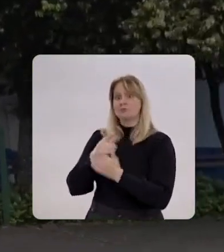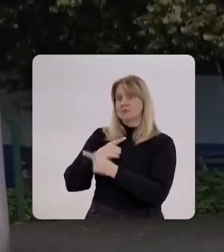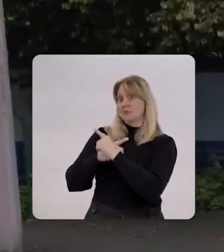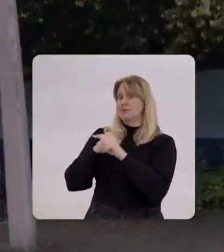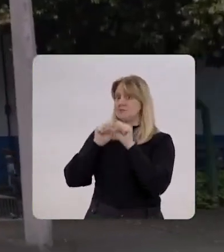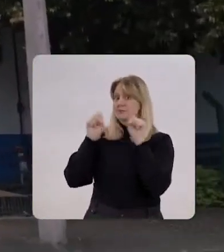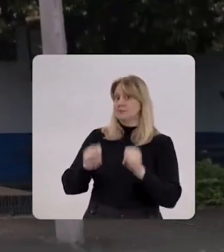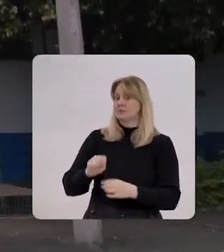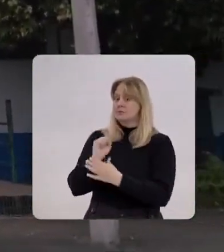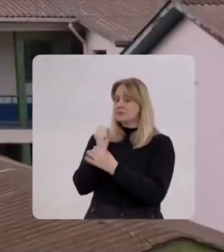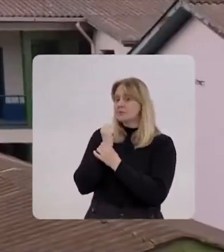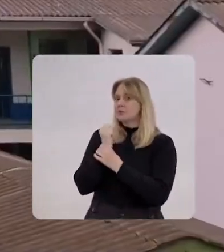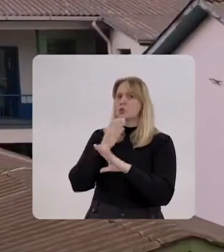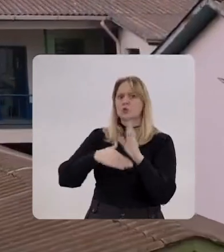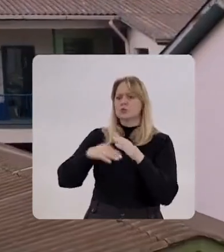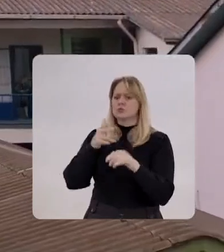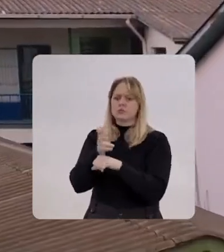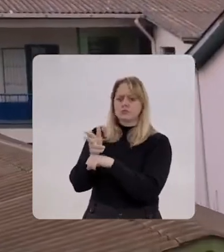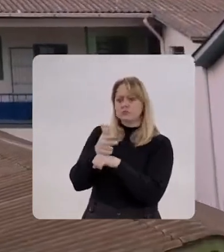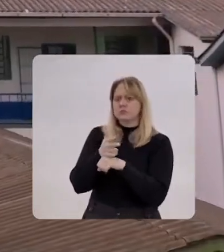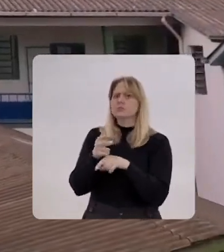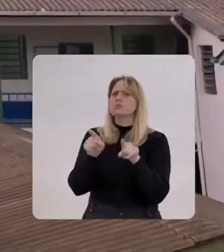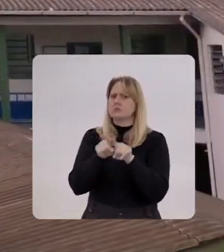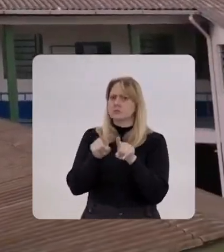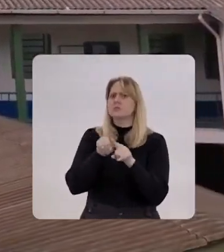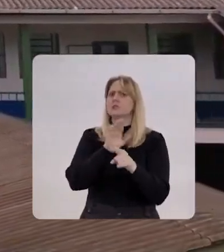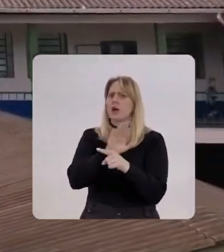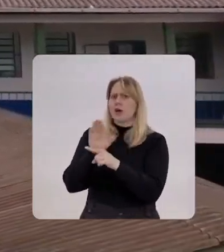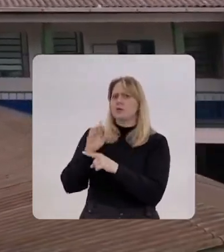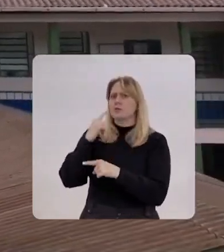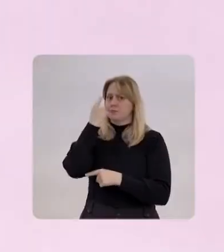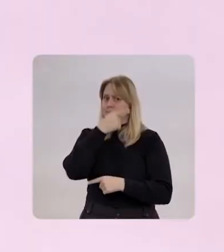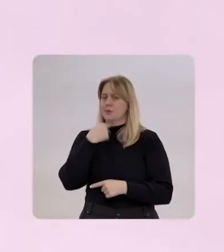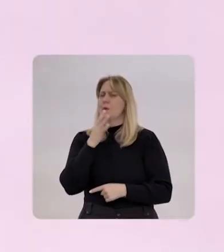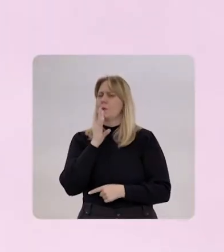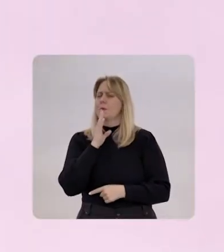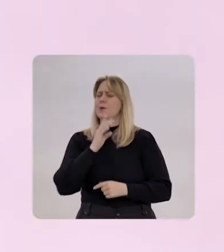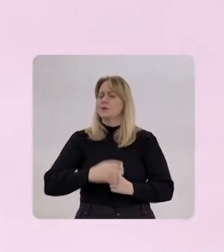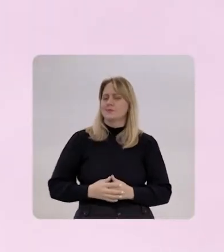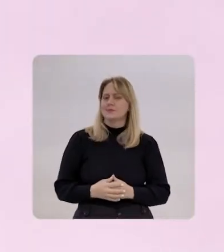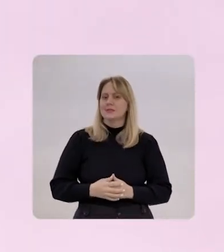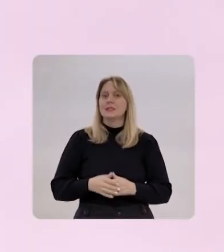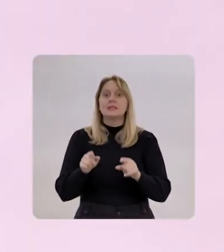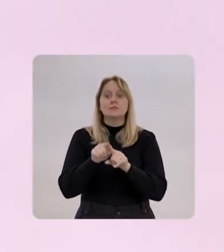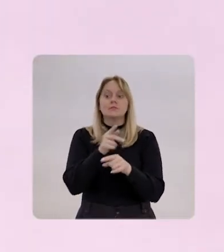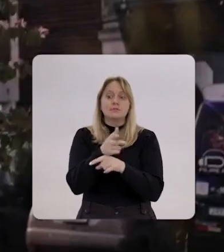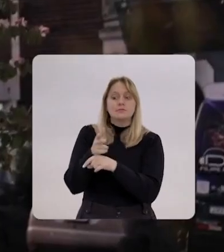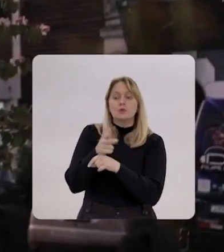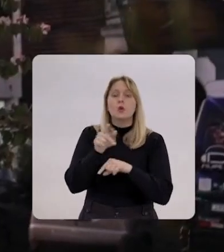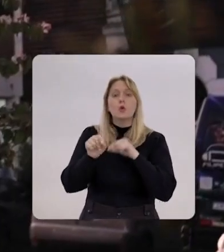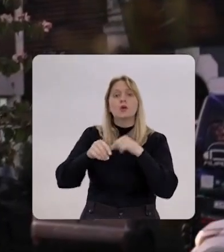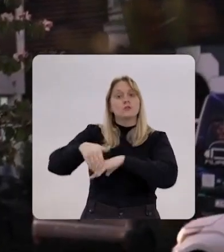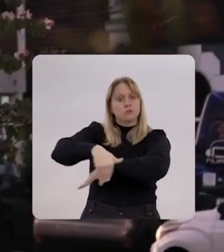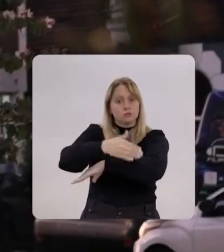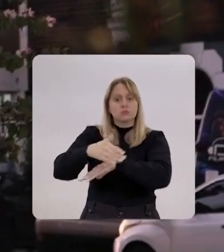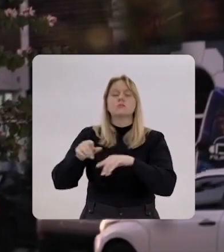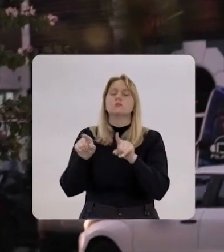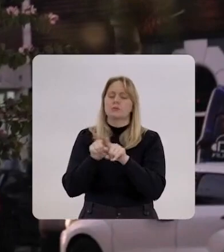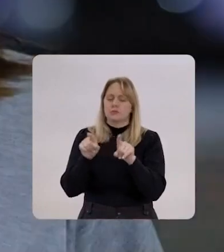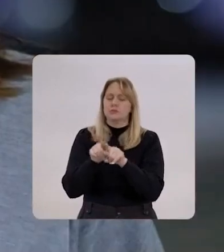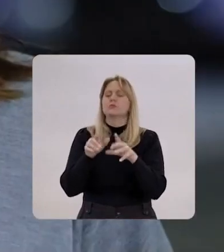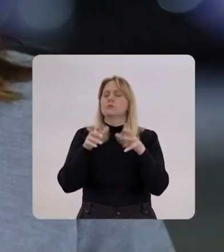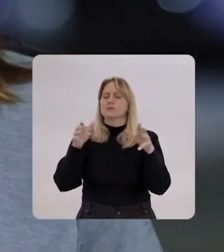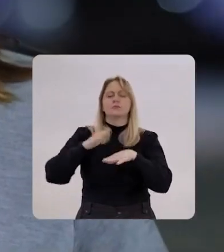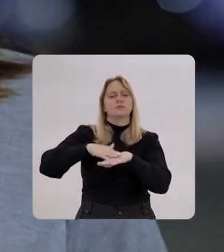segurança integrados com câmera de vídeo monitoramento e reconhecimento facial. E as câmeras de monitoramento nas ruas também foram ampliadas.